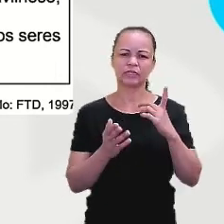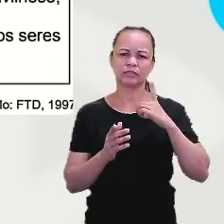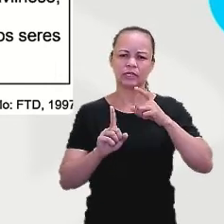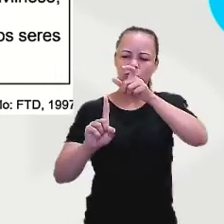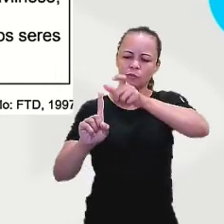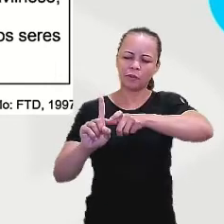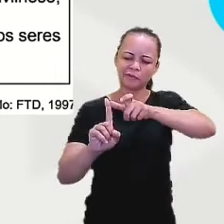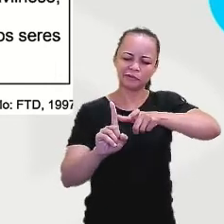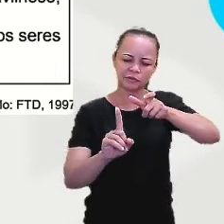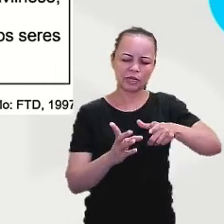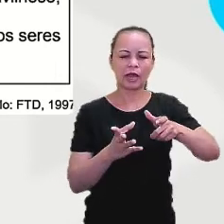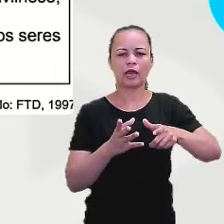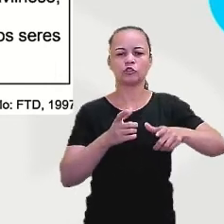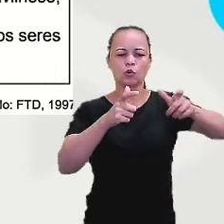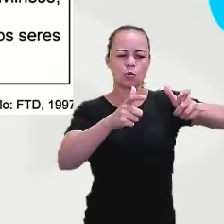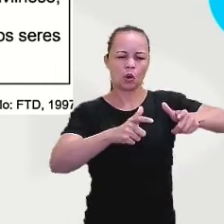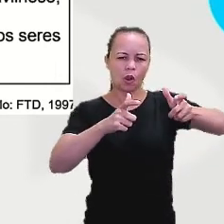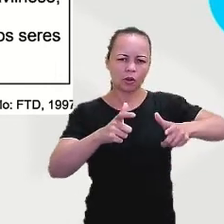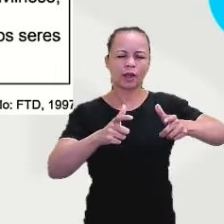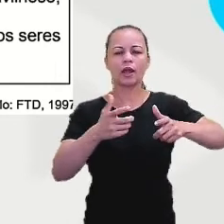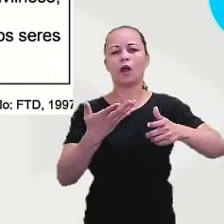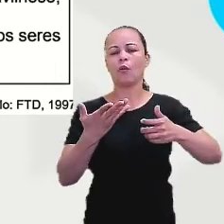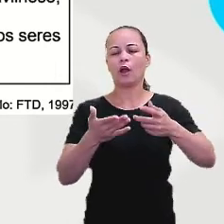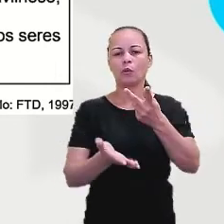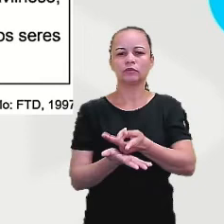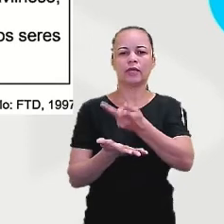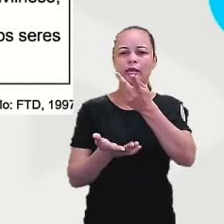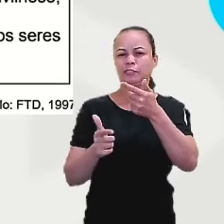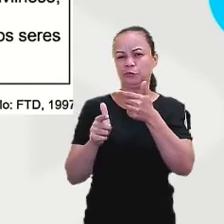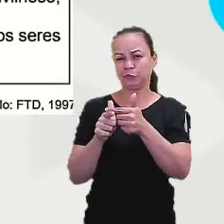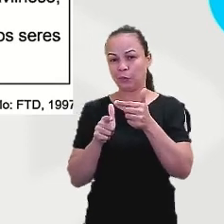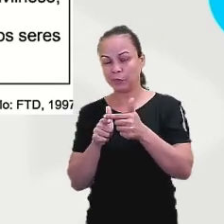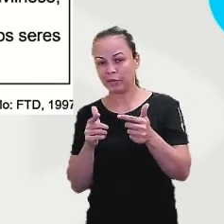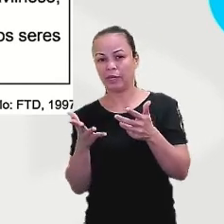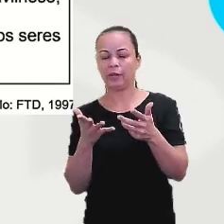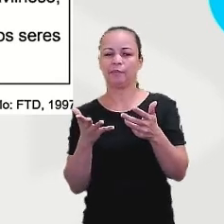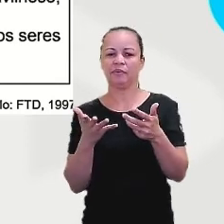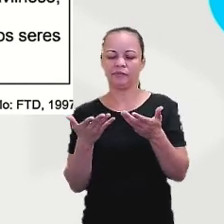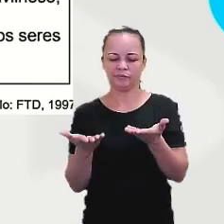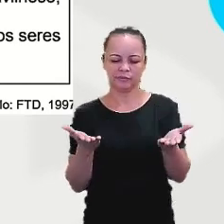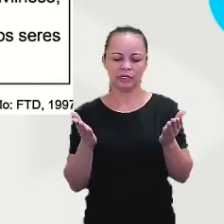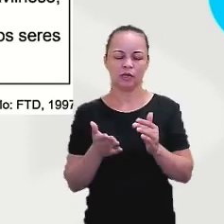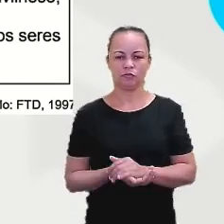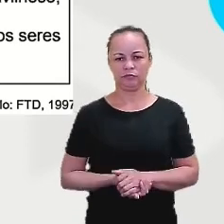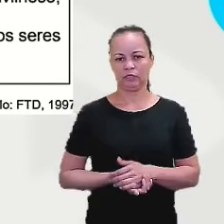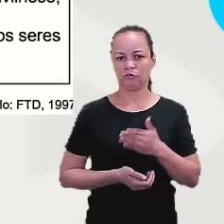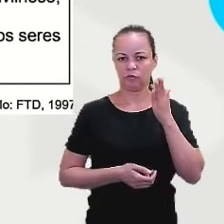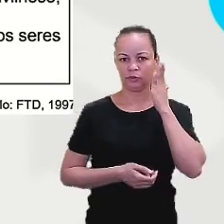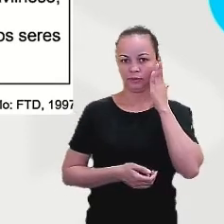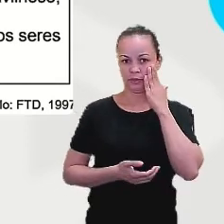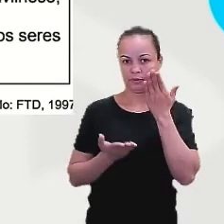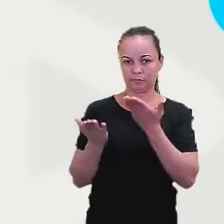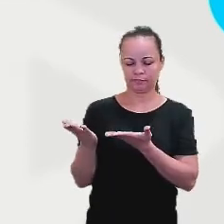personagens, tem um local, acontece ali um probleminha, tem uma solução. Então, vamos interpretar aqui.